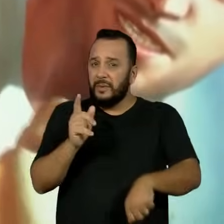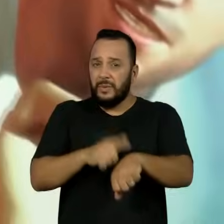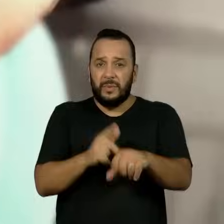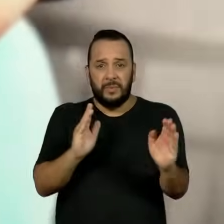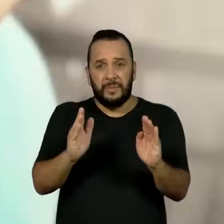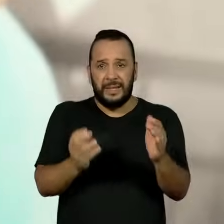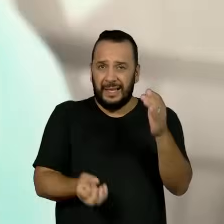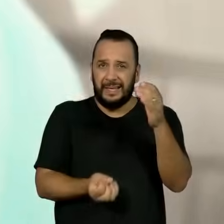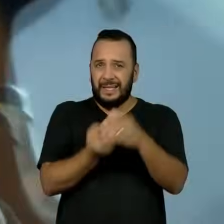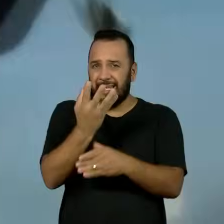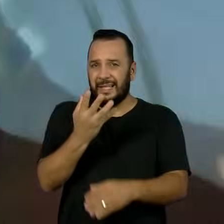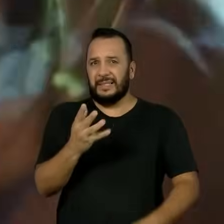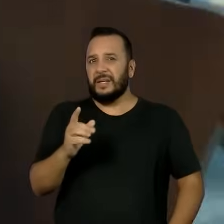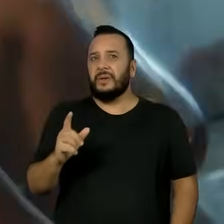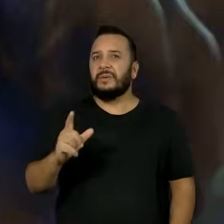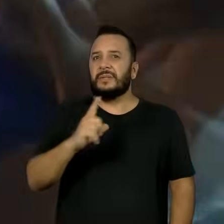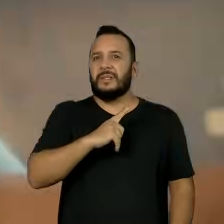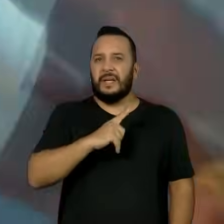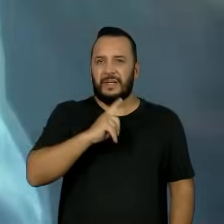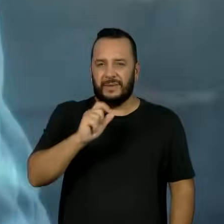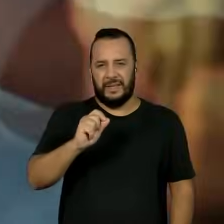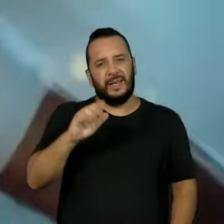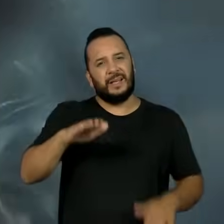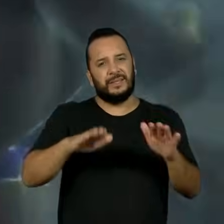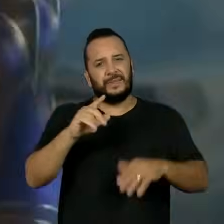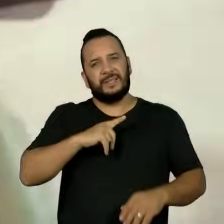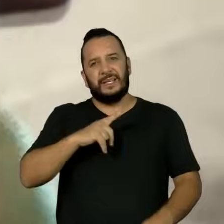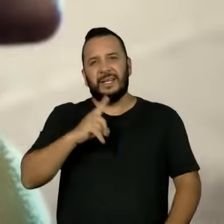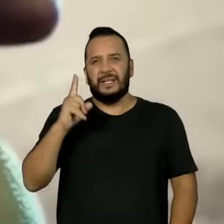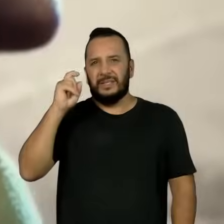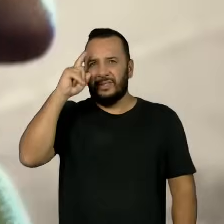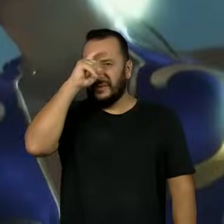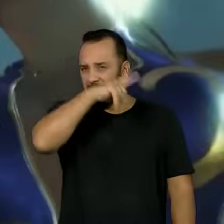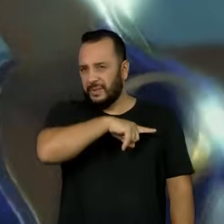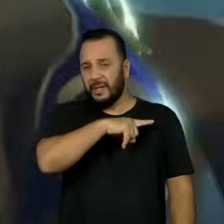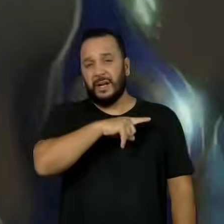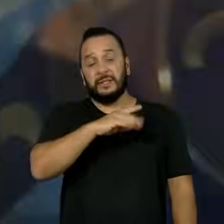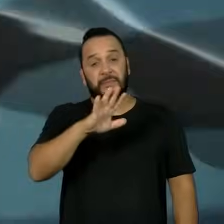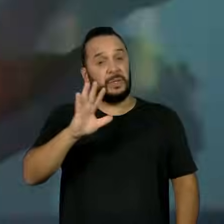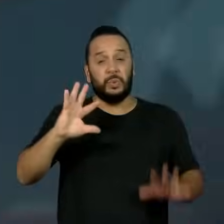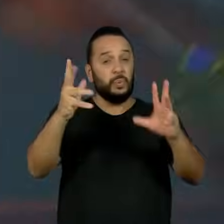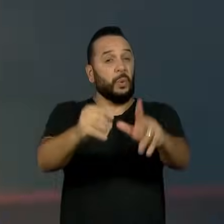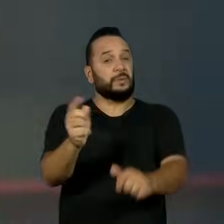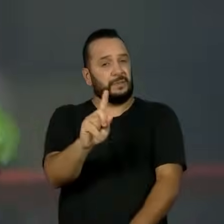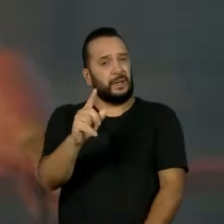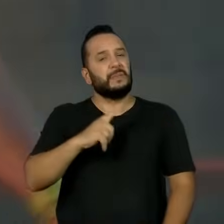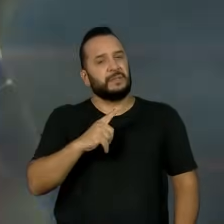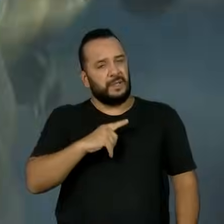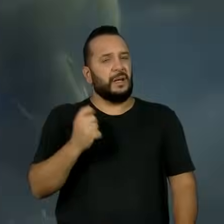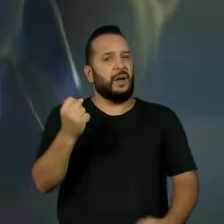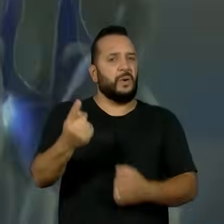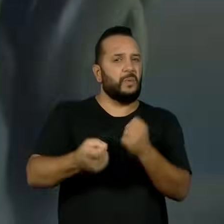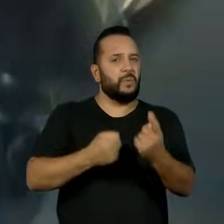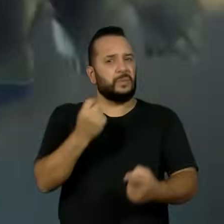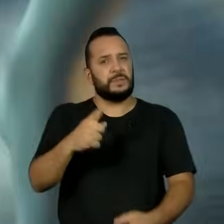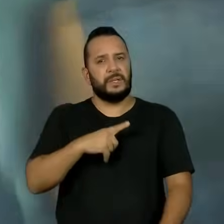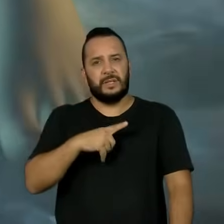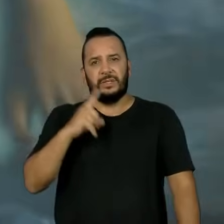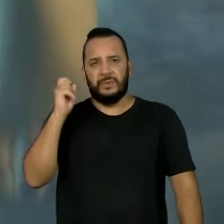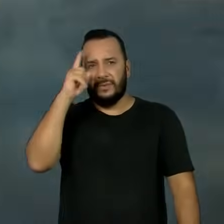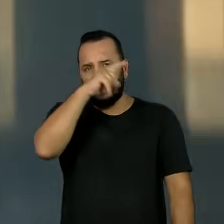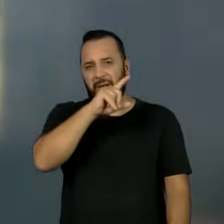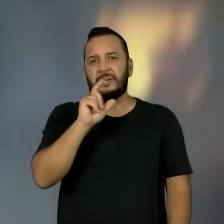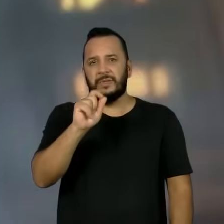existe ainda uma certa dificuldade. Não posso generalizar, mas ainda há uma certa dificuldade, por exemplo, em